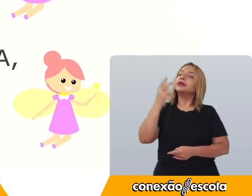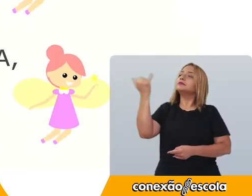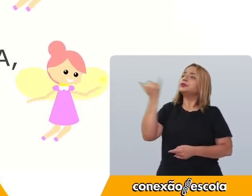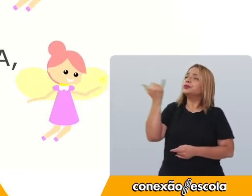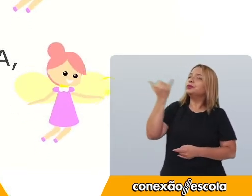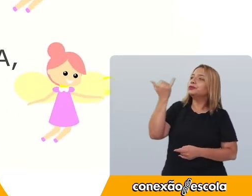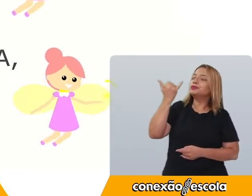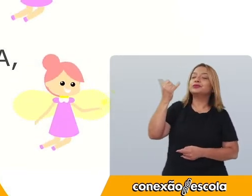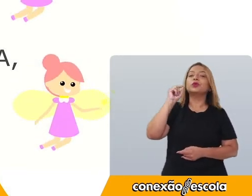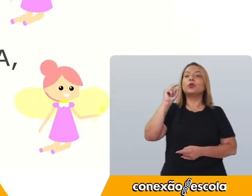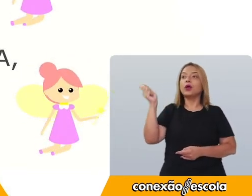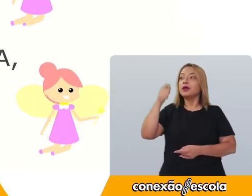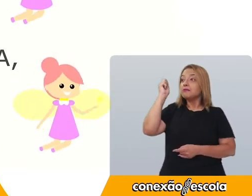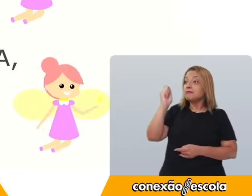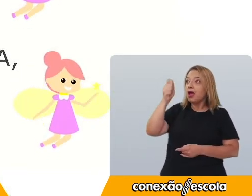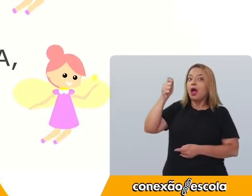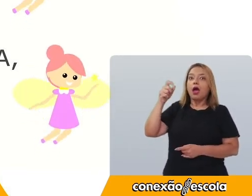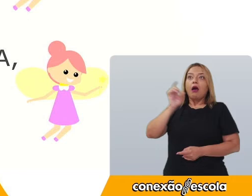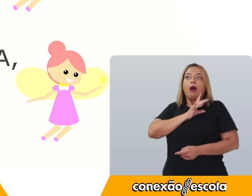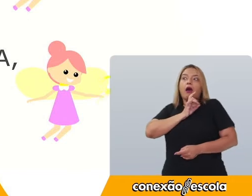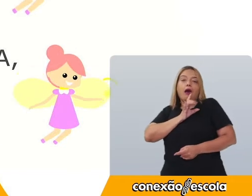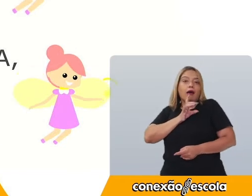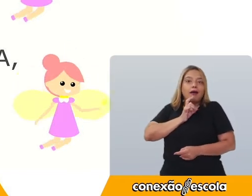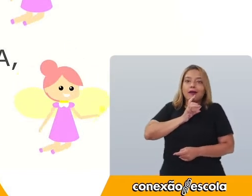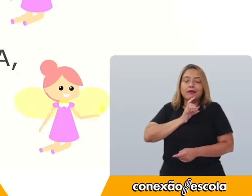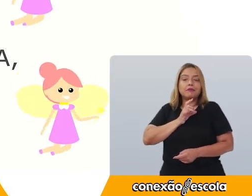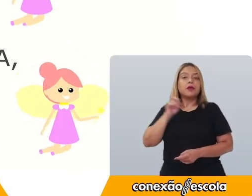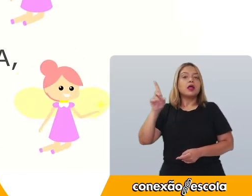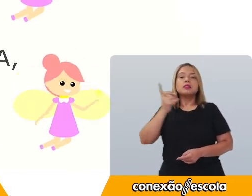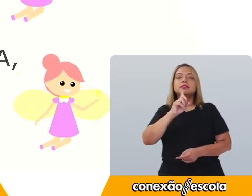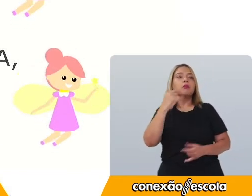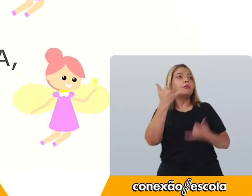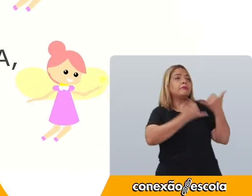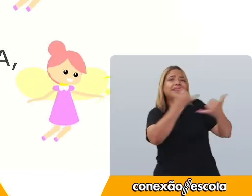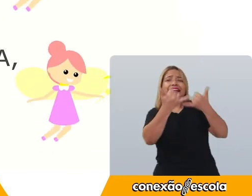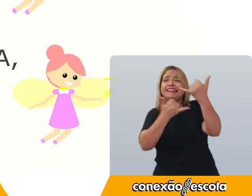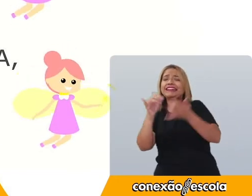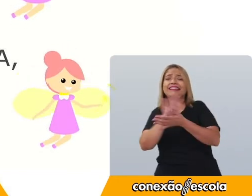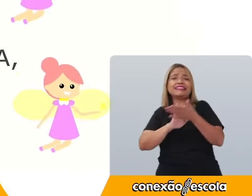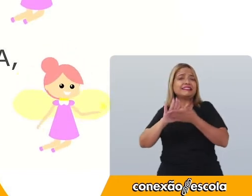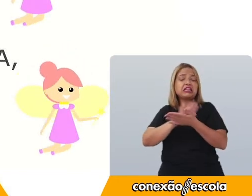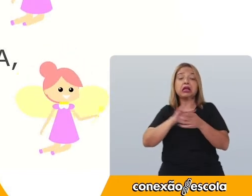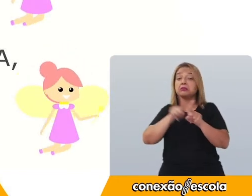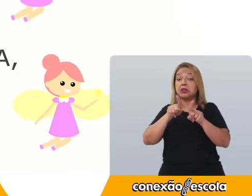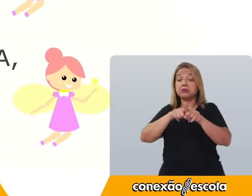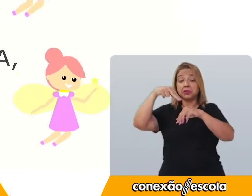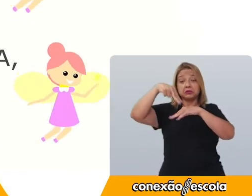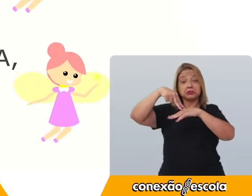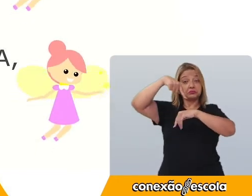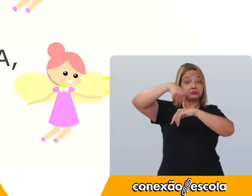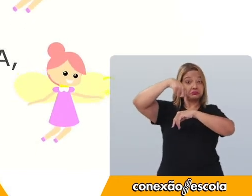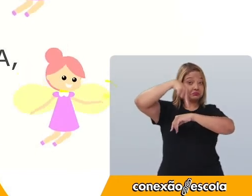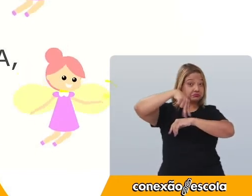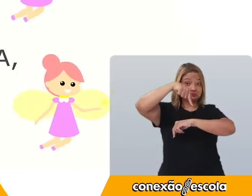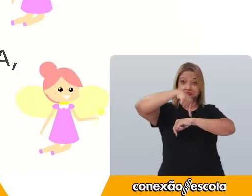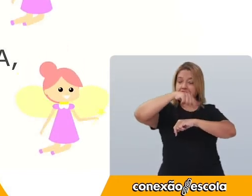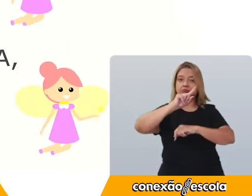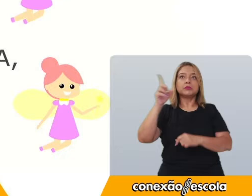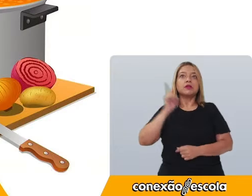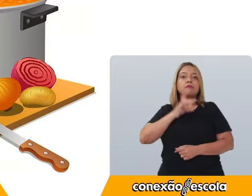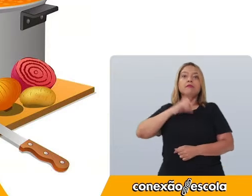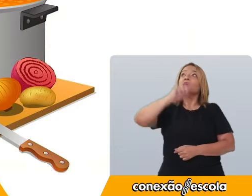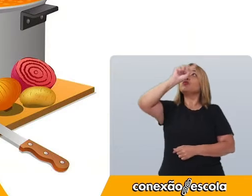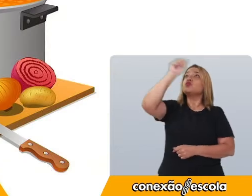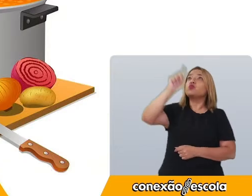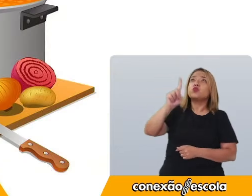fada e estremecia. Não brincava mais de nada, nem de amarelinha. Tinha medo de